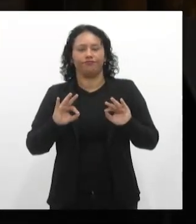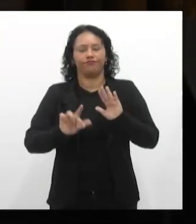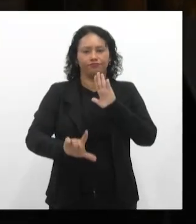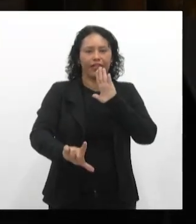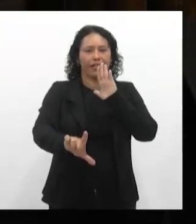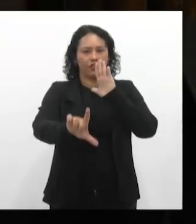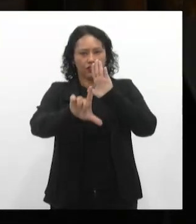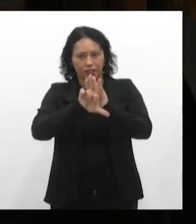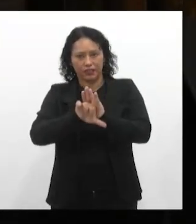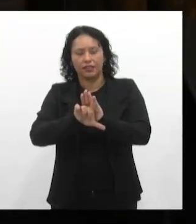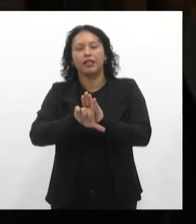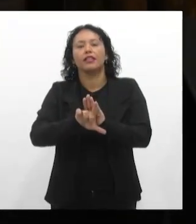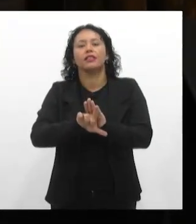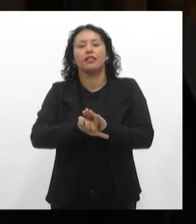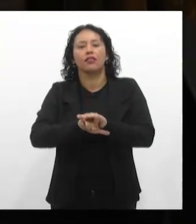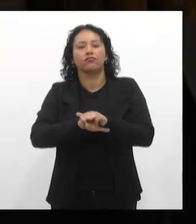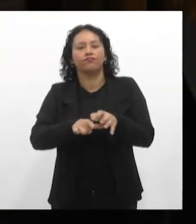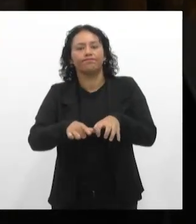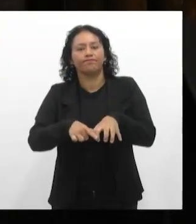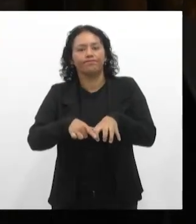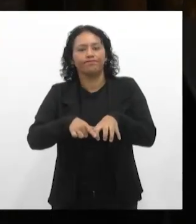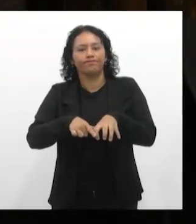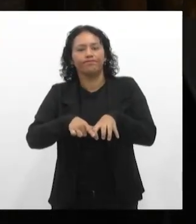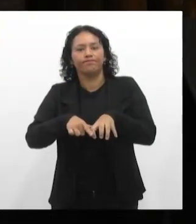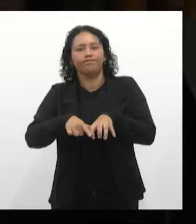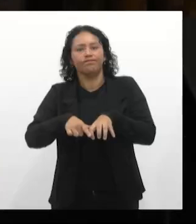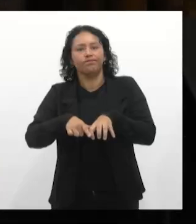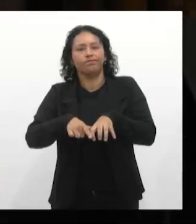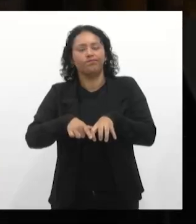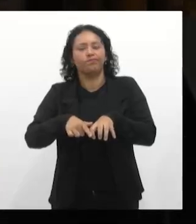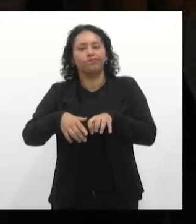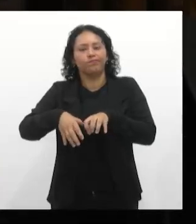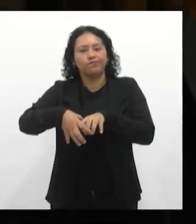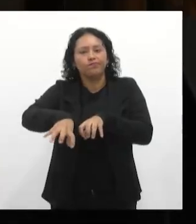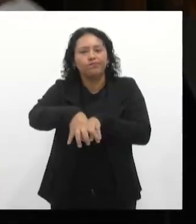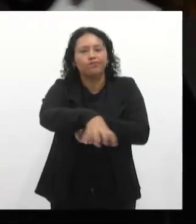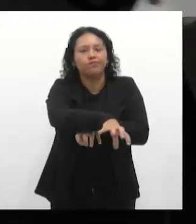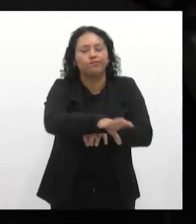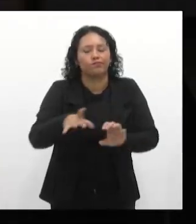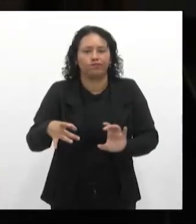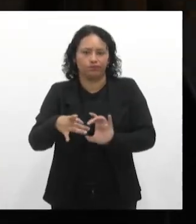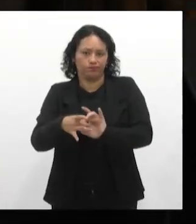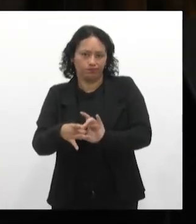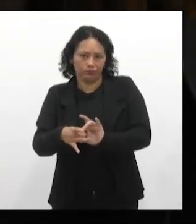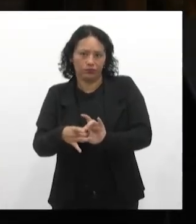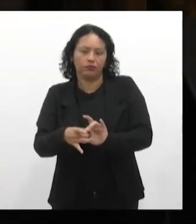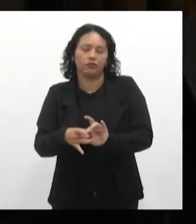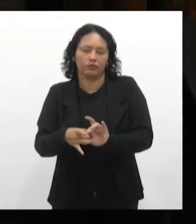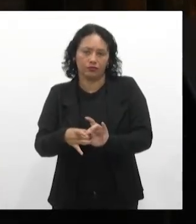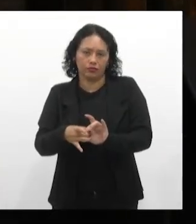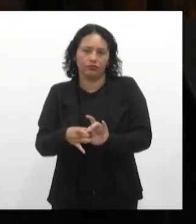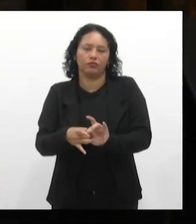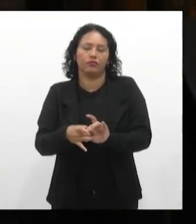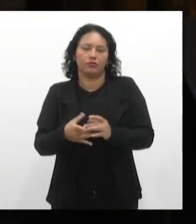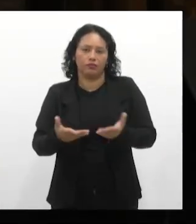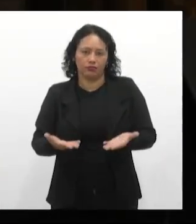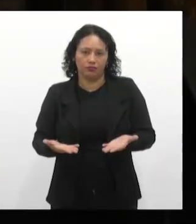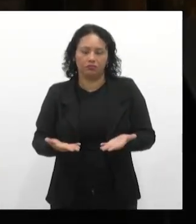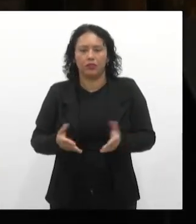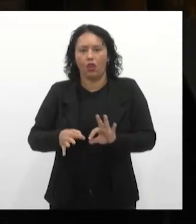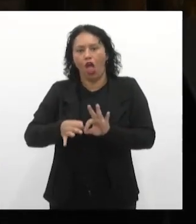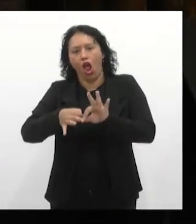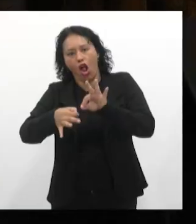da partilha é inconstitucional, porque, no mínimo, para não me estender